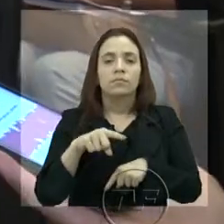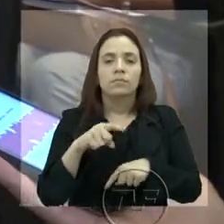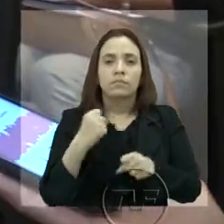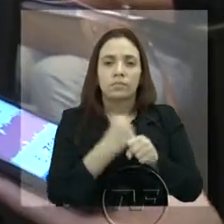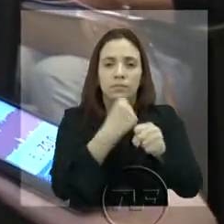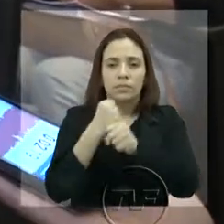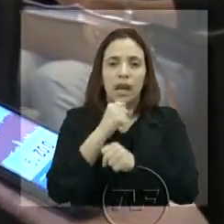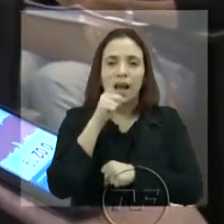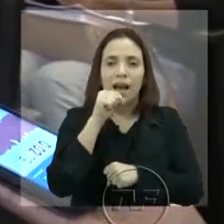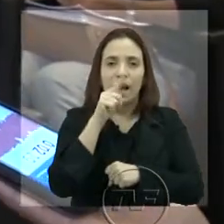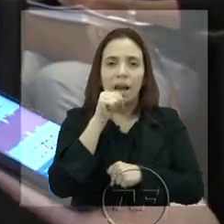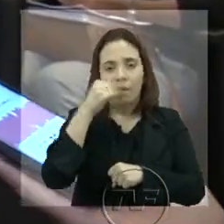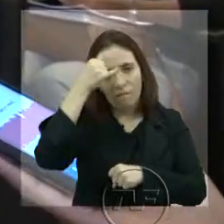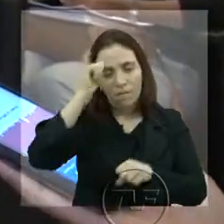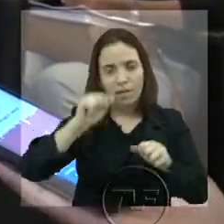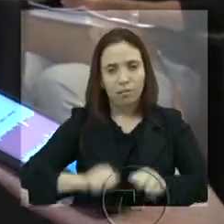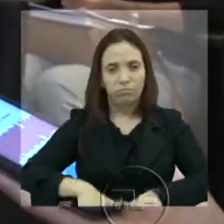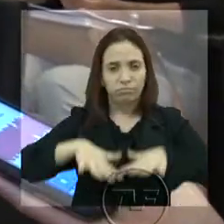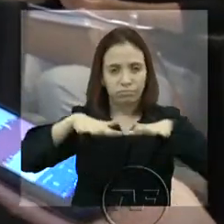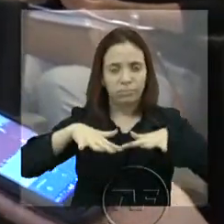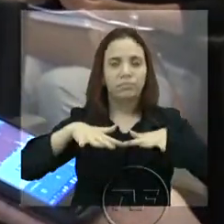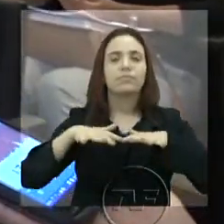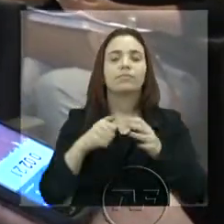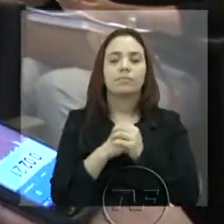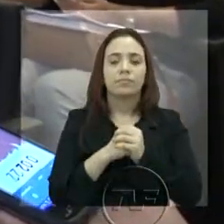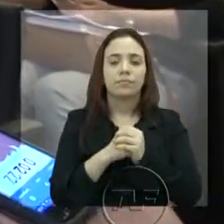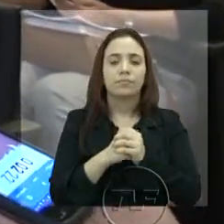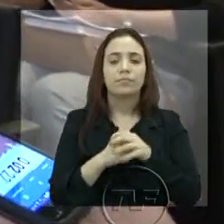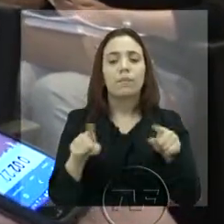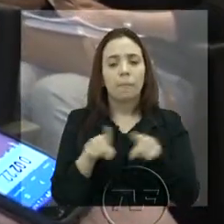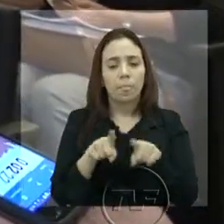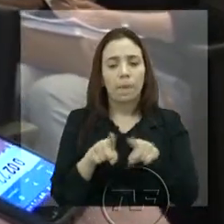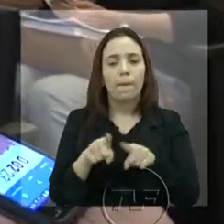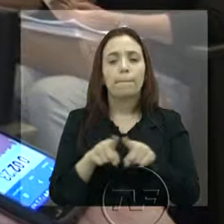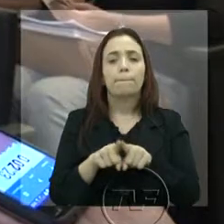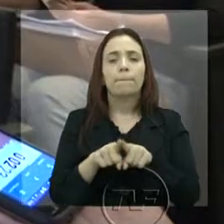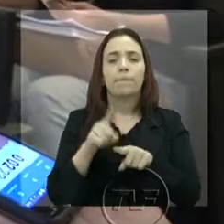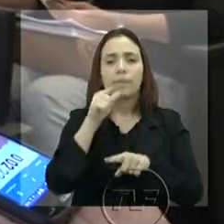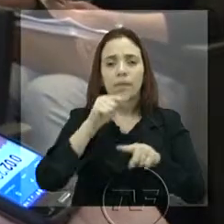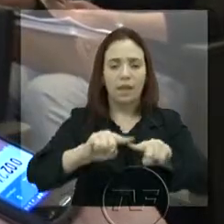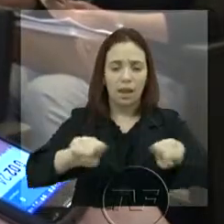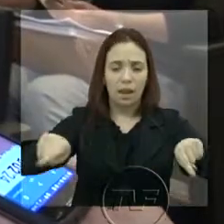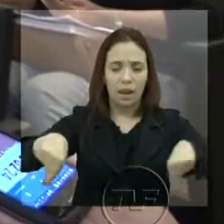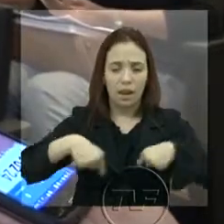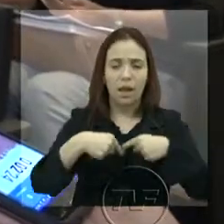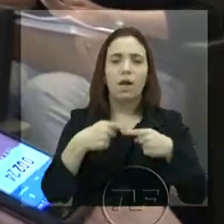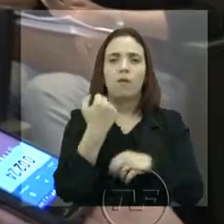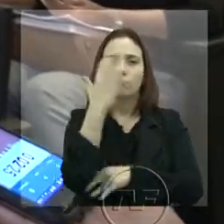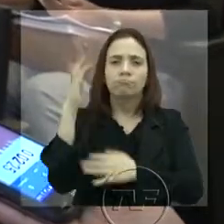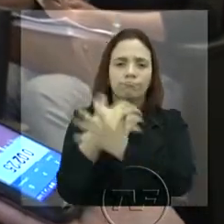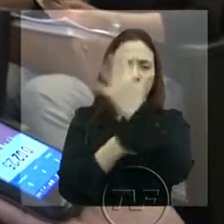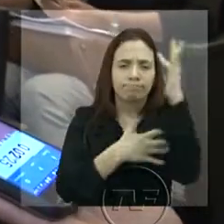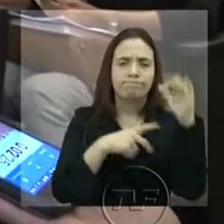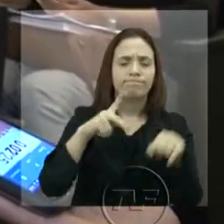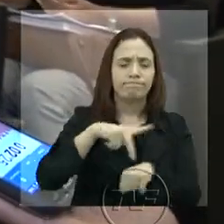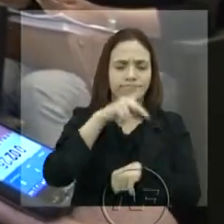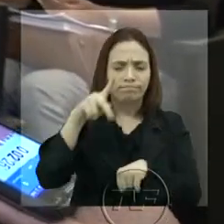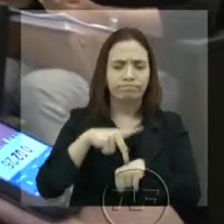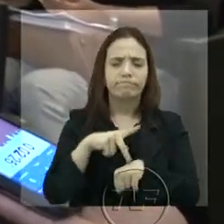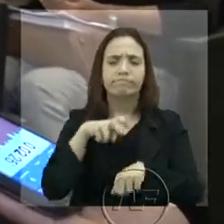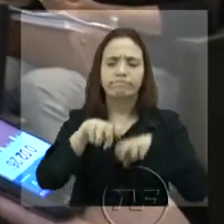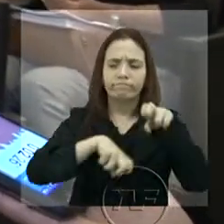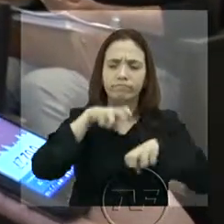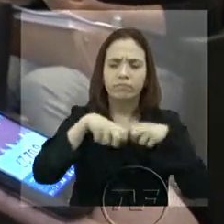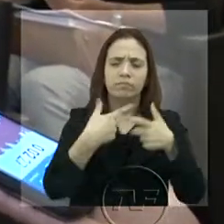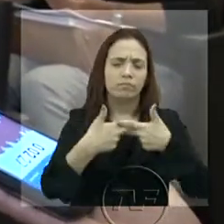enterrada, obra de drenagem necessária para aquela área da cidade, a urbanização de parte da lagoa, praças e toda uma infraestrutura